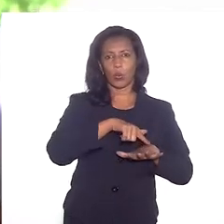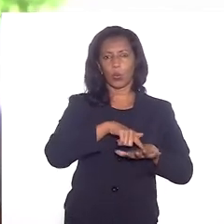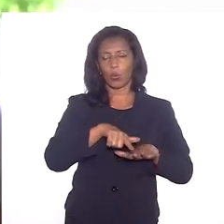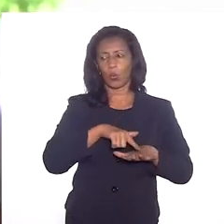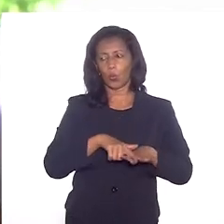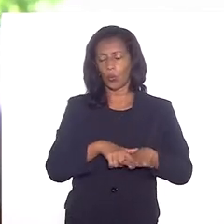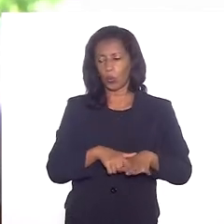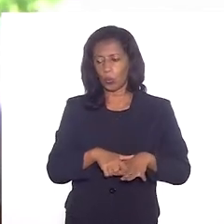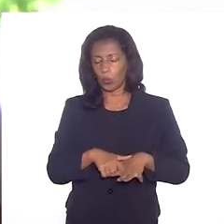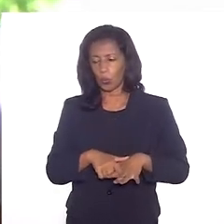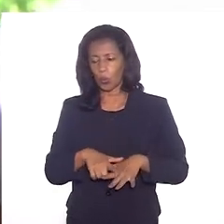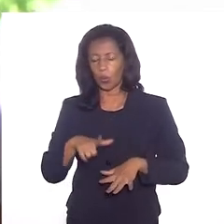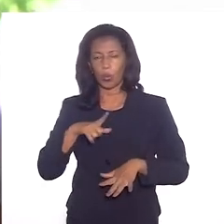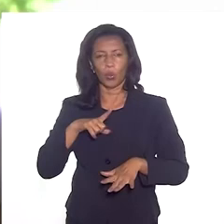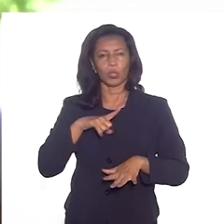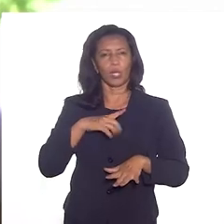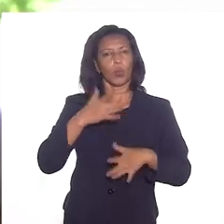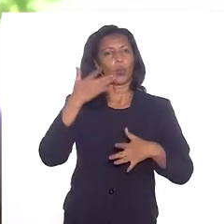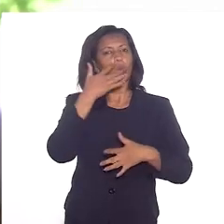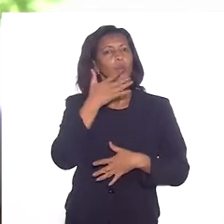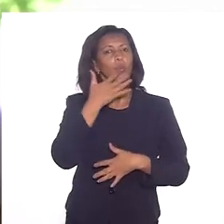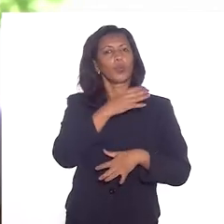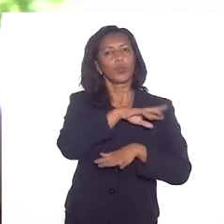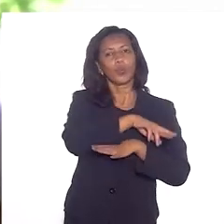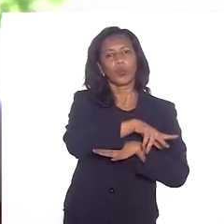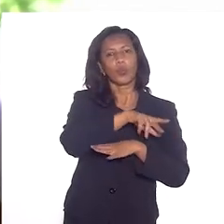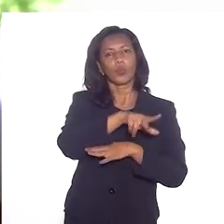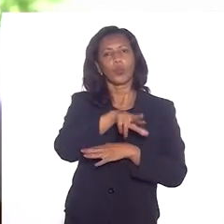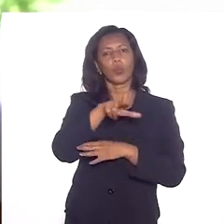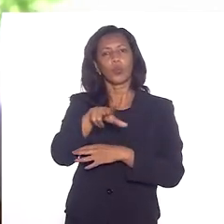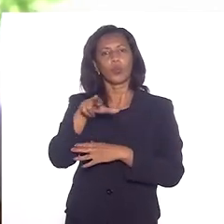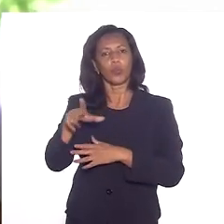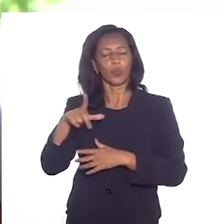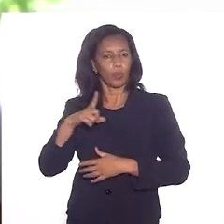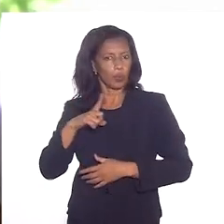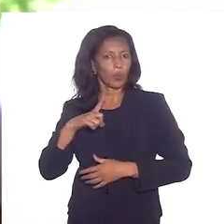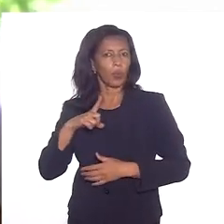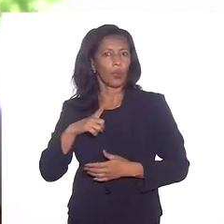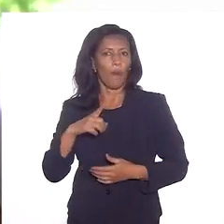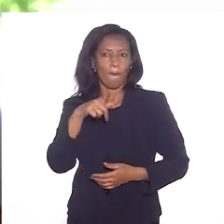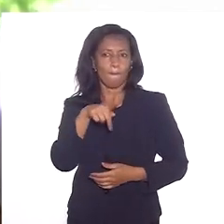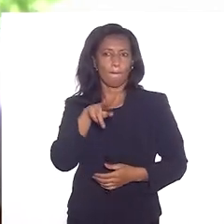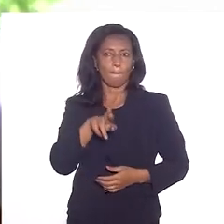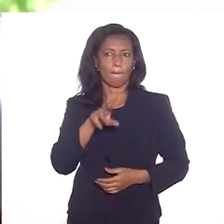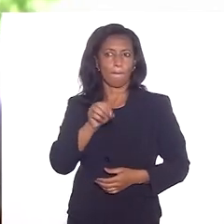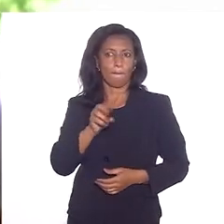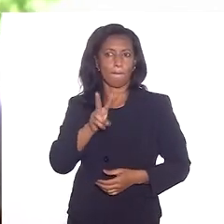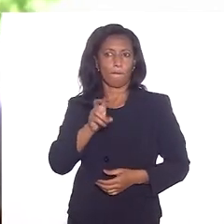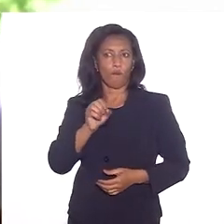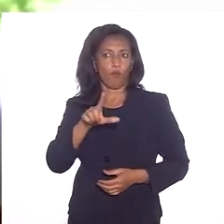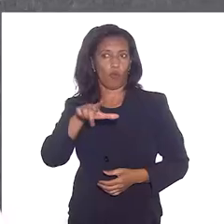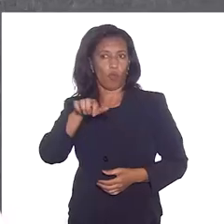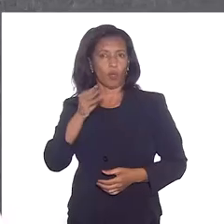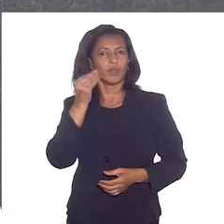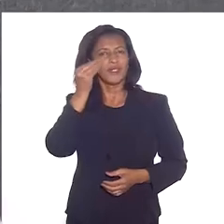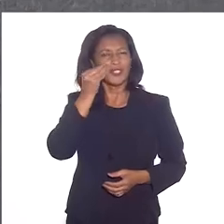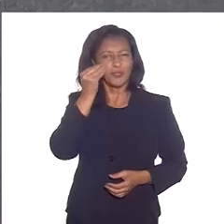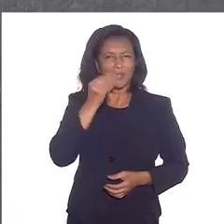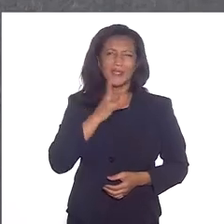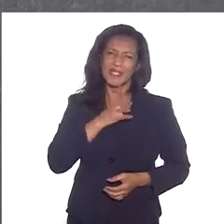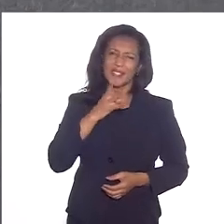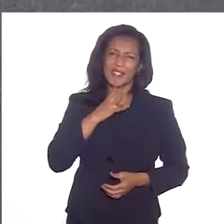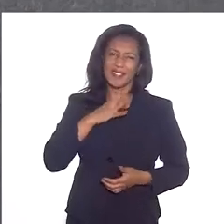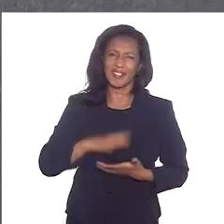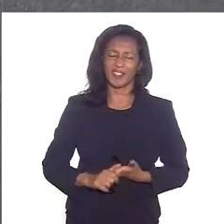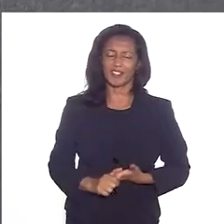esse de gorgonzola com azeitonas, tenho de ervas frescas com provolone. É muito legal essa coisa